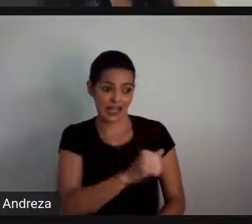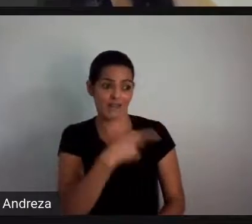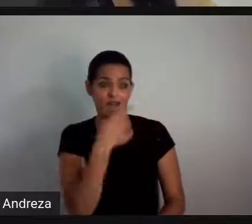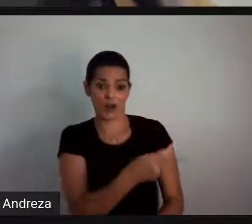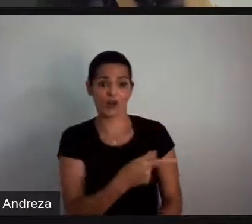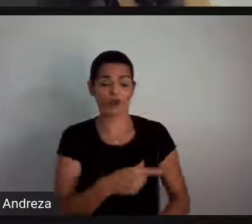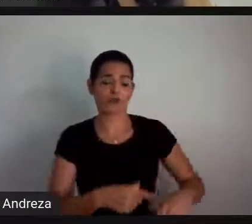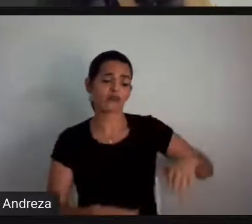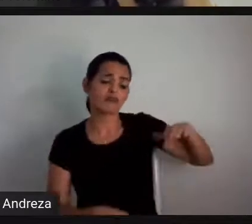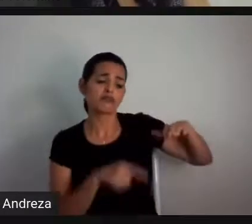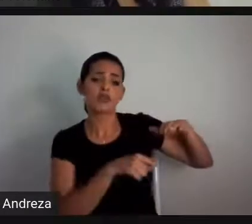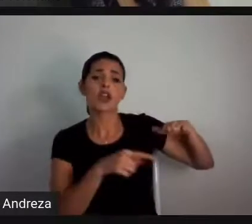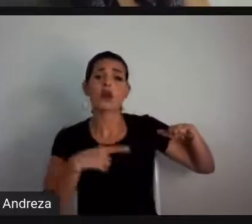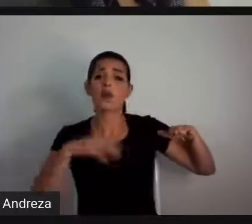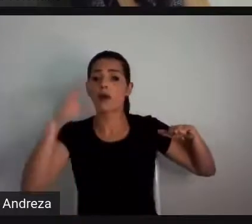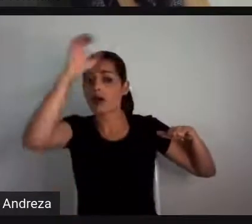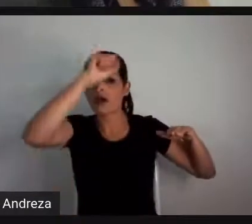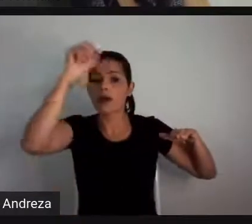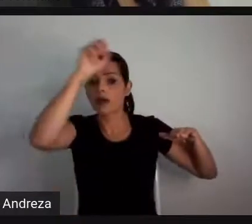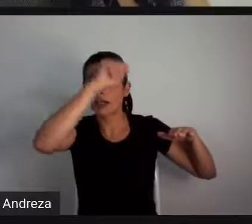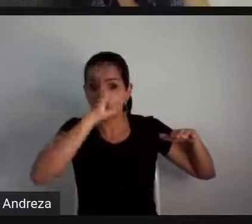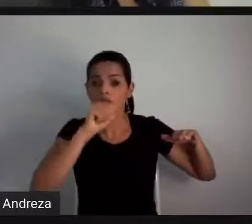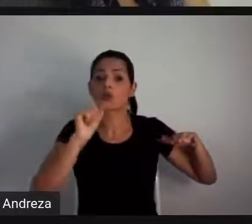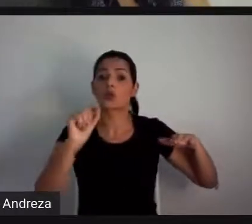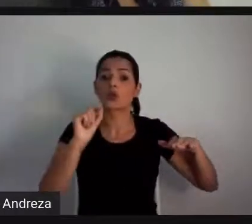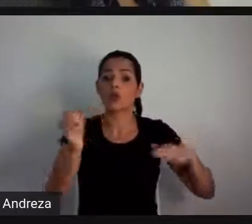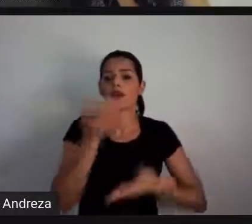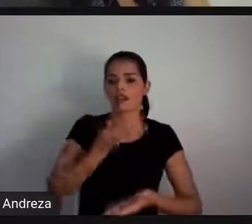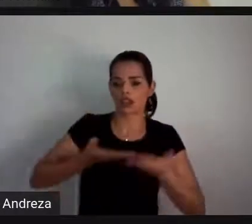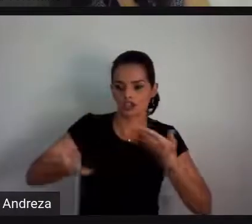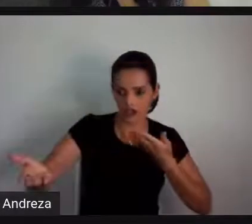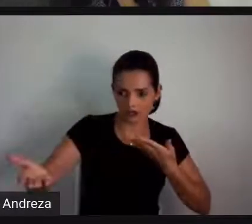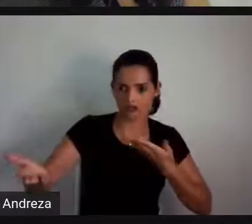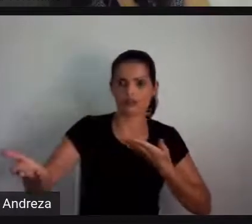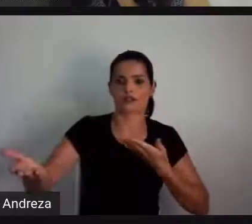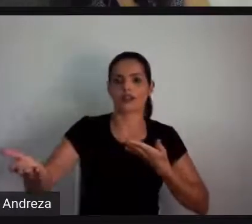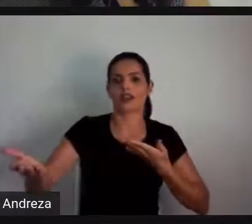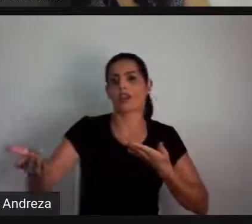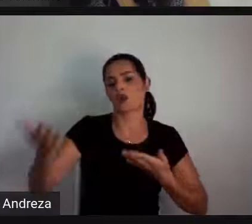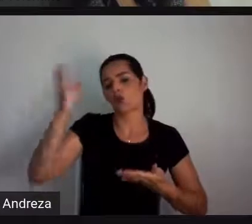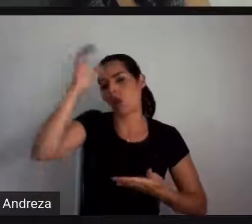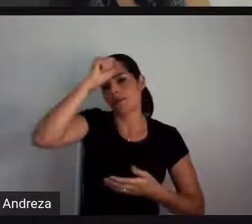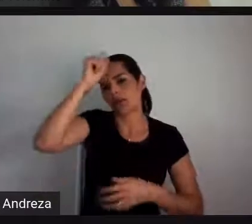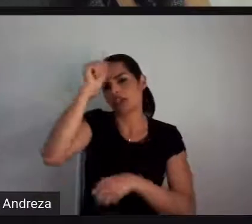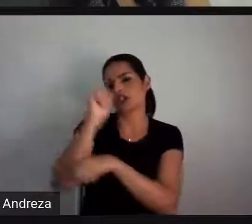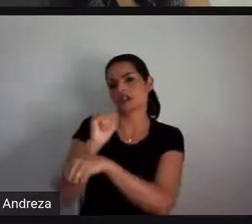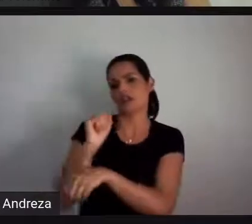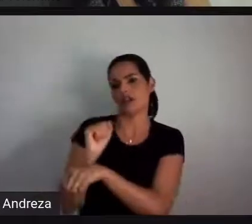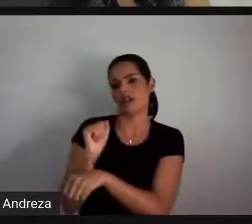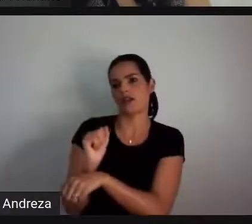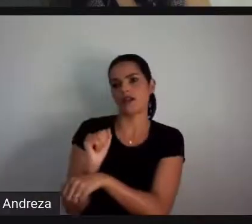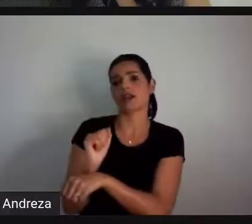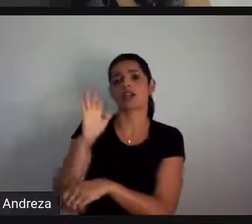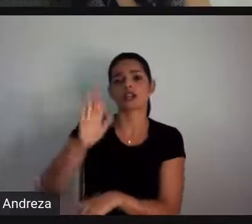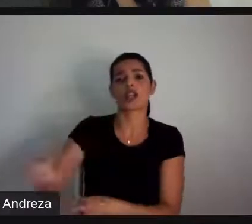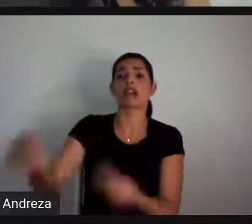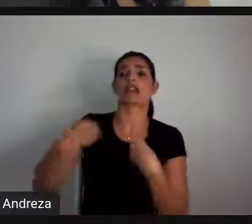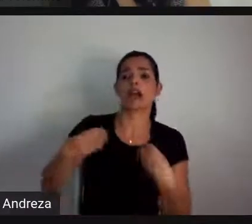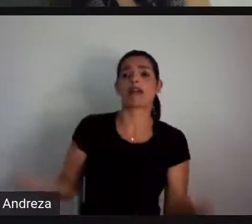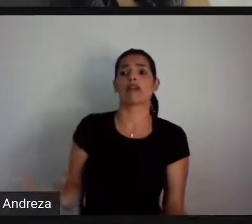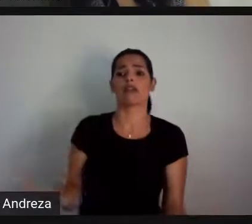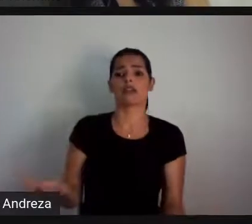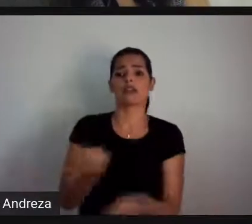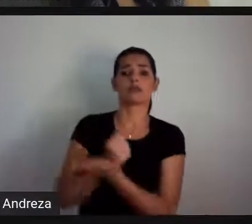ter a gratificação. Ou melhor, eu sempre tinha gratificação logo. Não aprendi a esperar para ter a gratificação. Aqui a gente acaba ficando